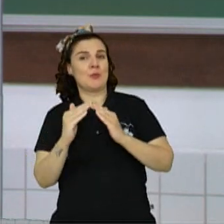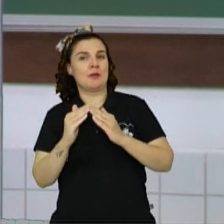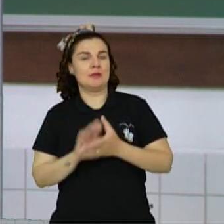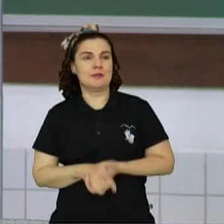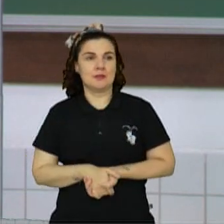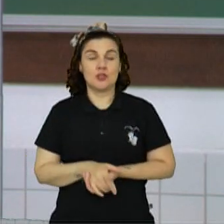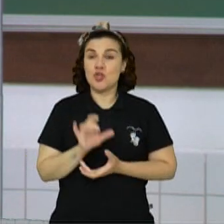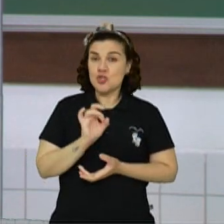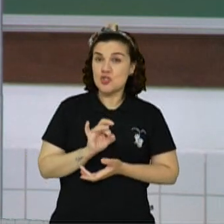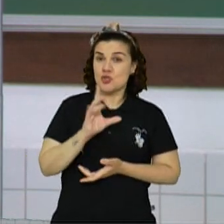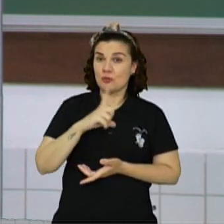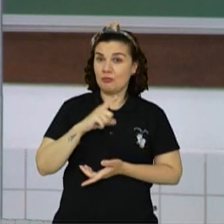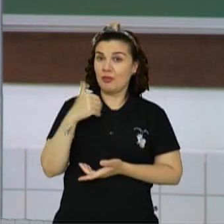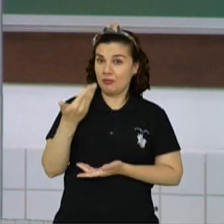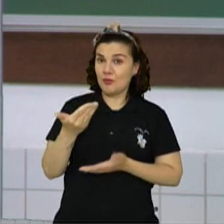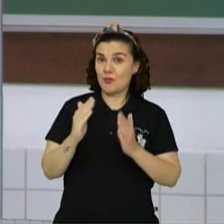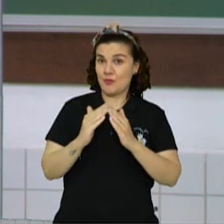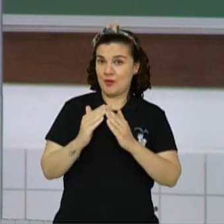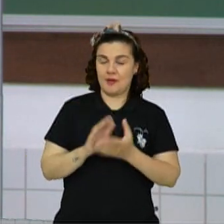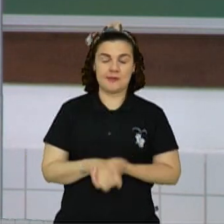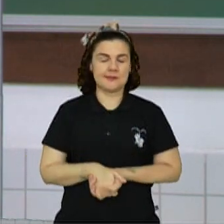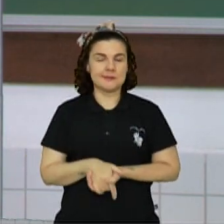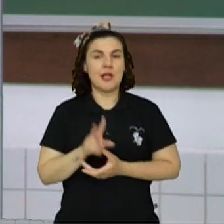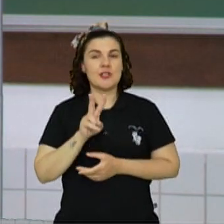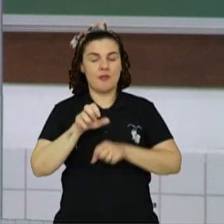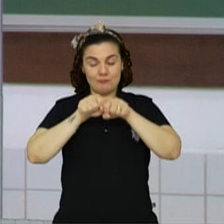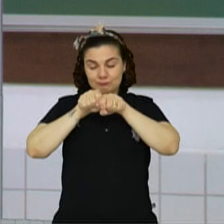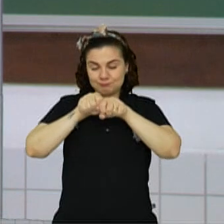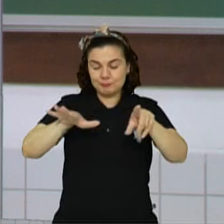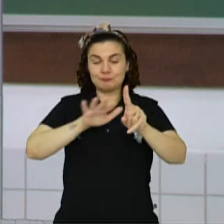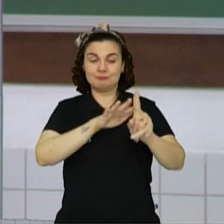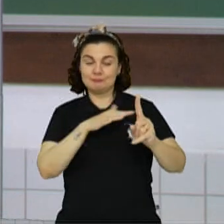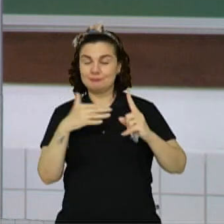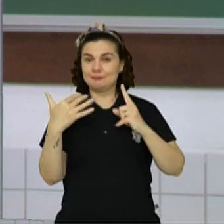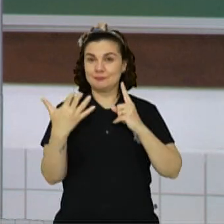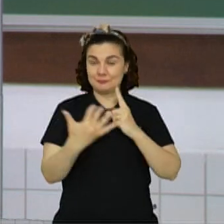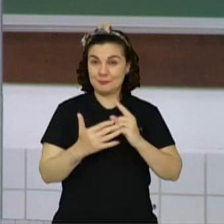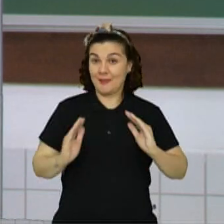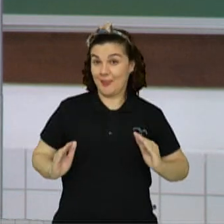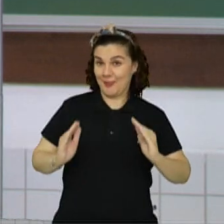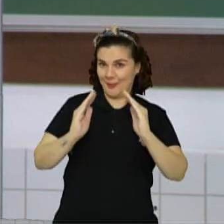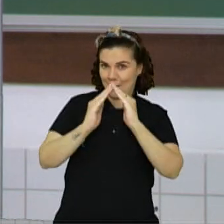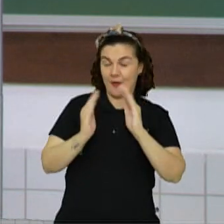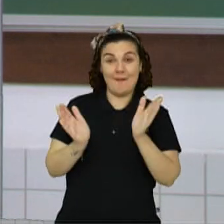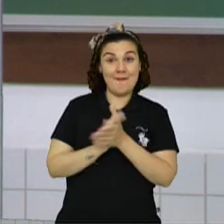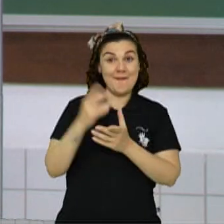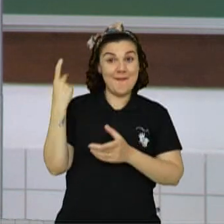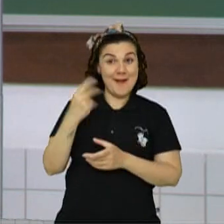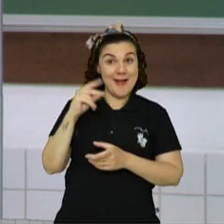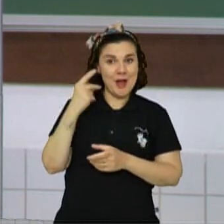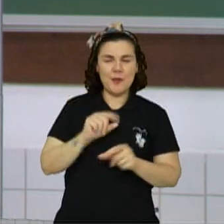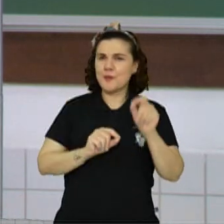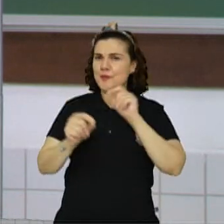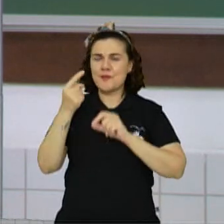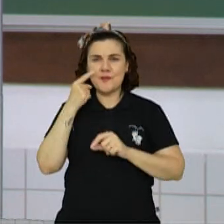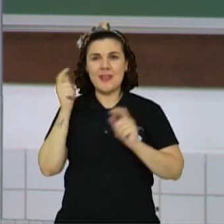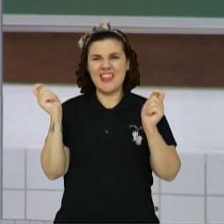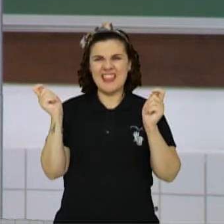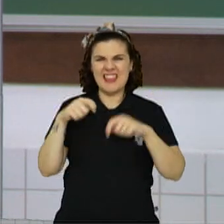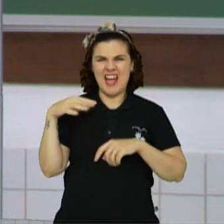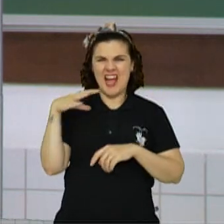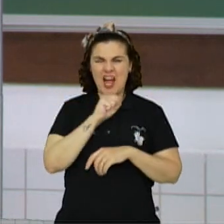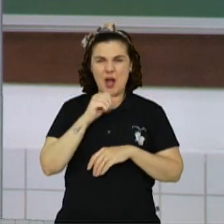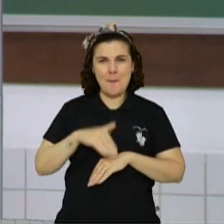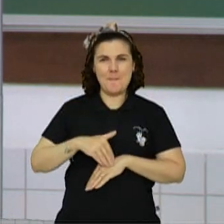só aqueles que você tem. E nós vamos compartilhar essa torre de líquidos. Vamos lá, eu quero ver quem é que vai ter a capacidade de